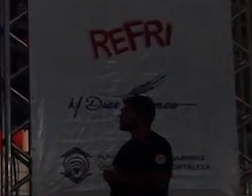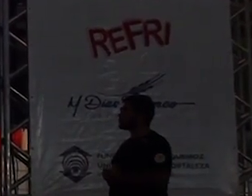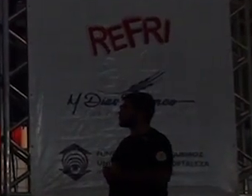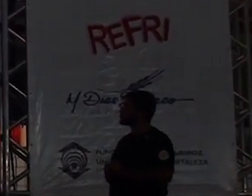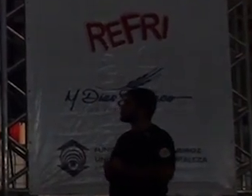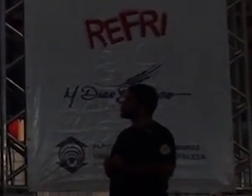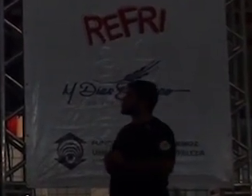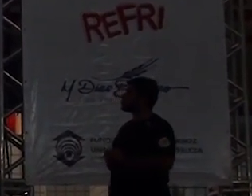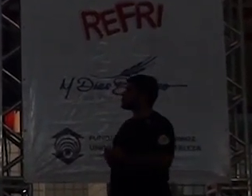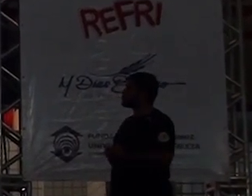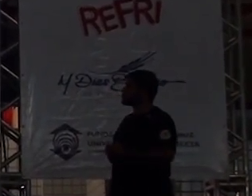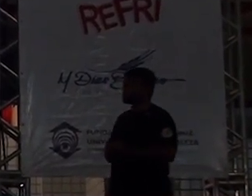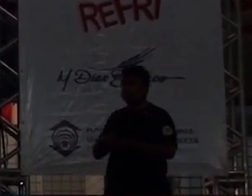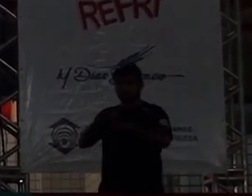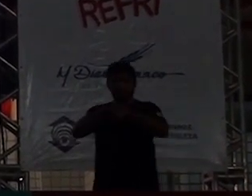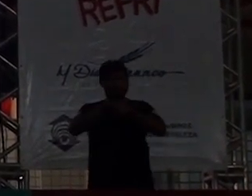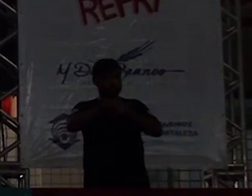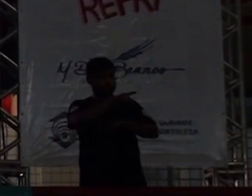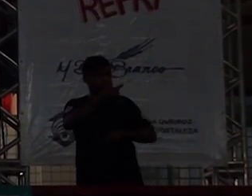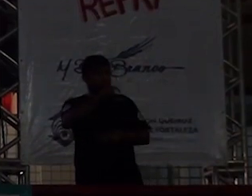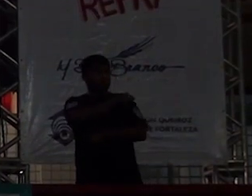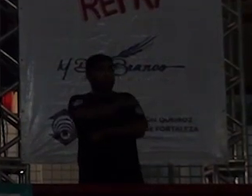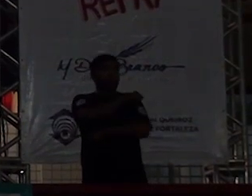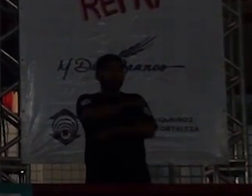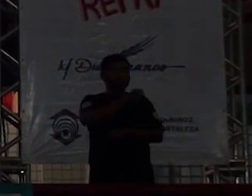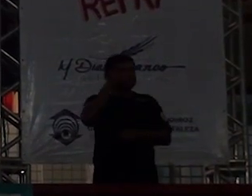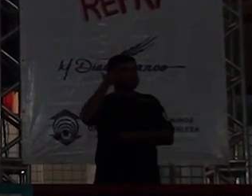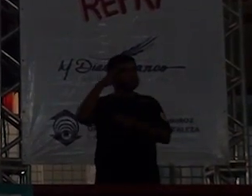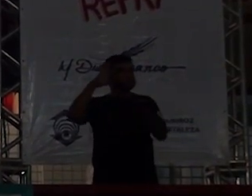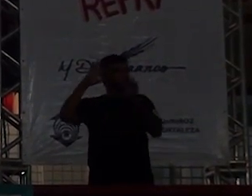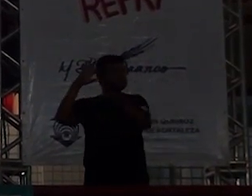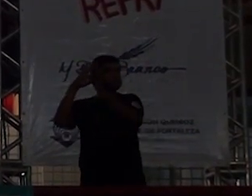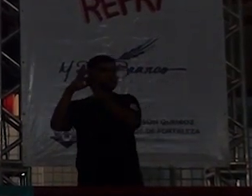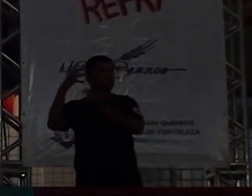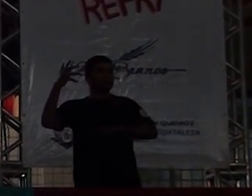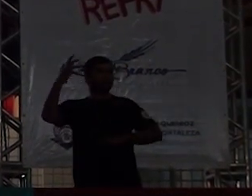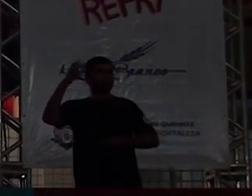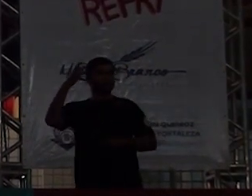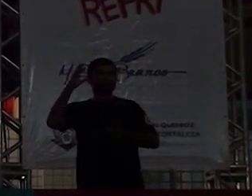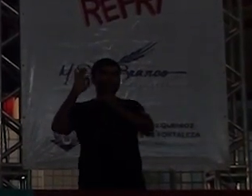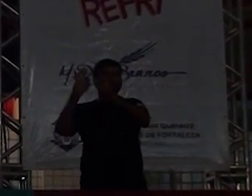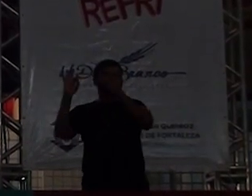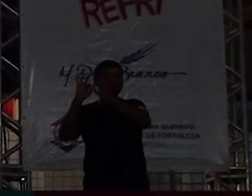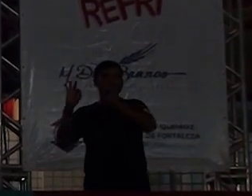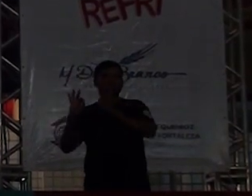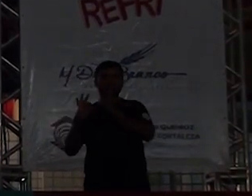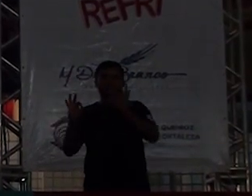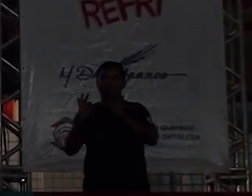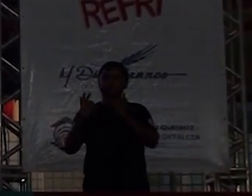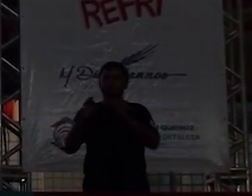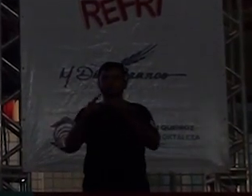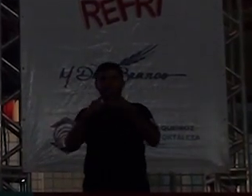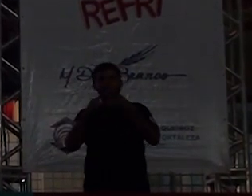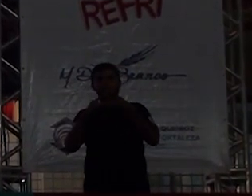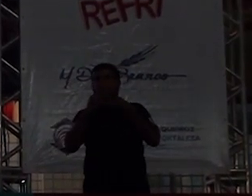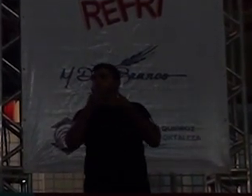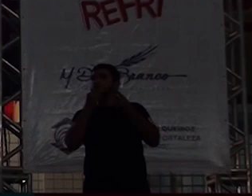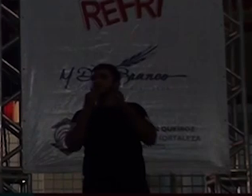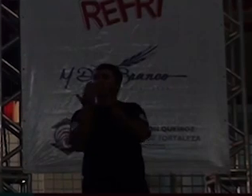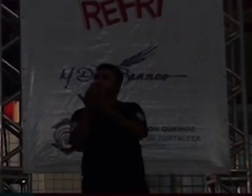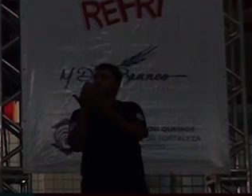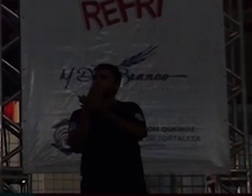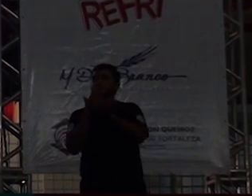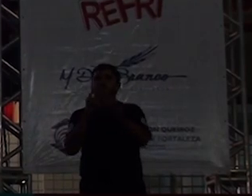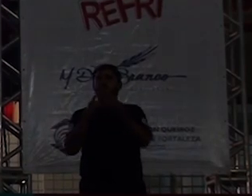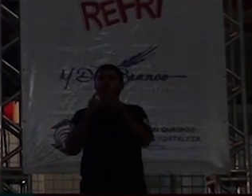Aí, claro, o aluno tem que ativar essas coisas que tem no repertório dele ao longo da vida dele, né? Se lembrar de uma música, de um livro, de um